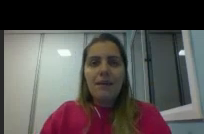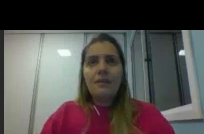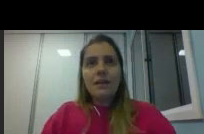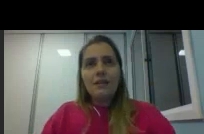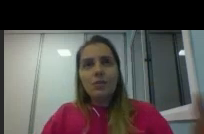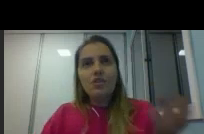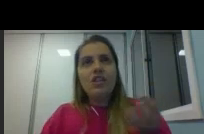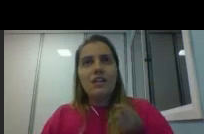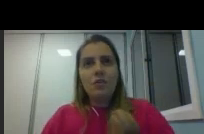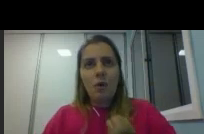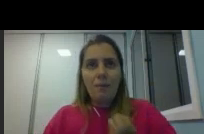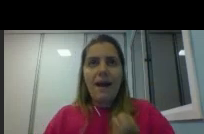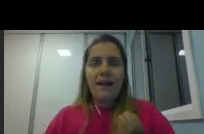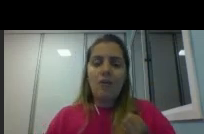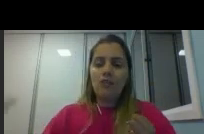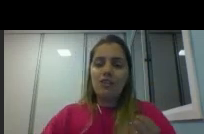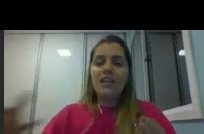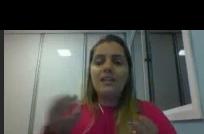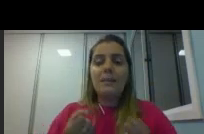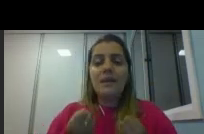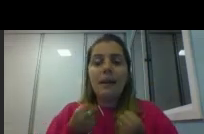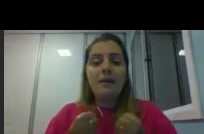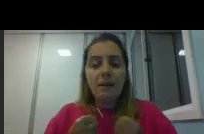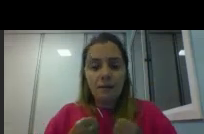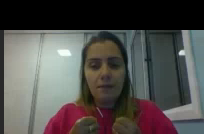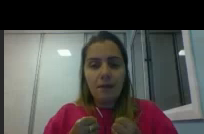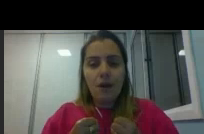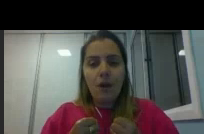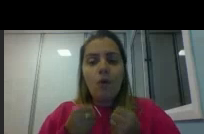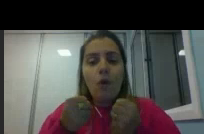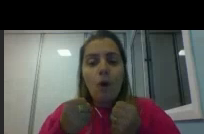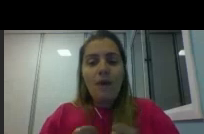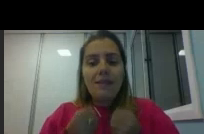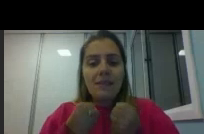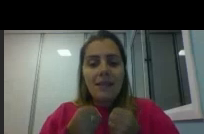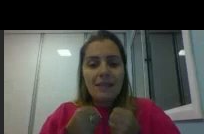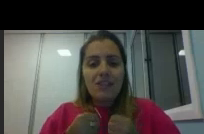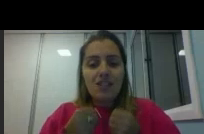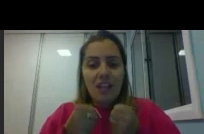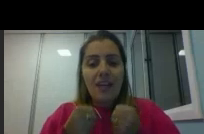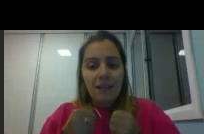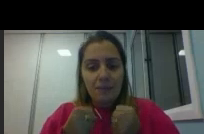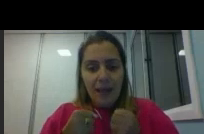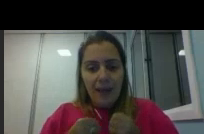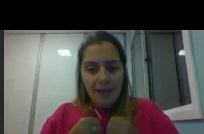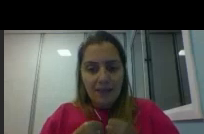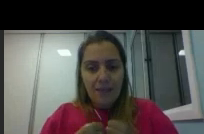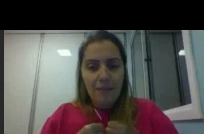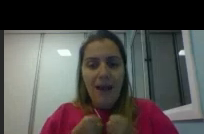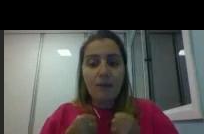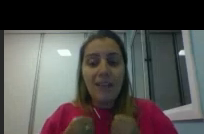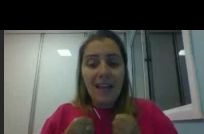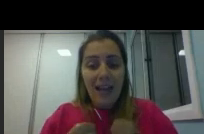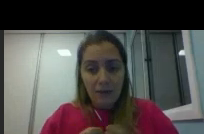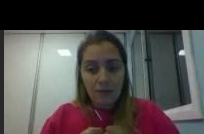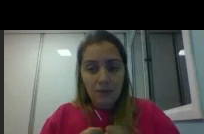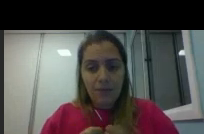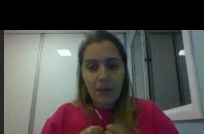que receber tanto o gene do meu pai como o gene da minha mãe, com esse gene para a